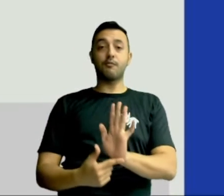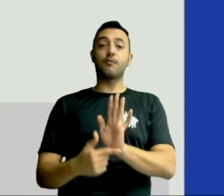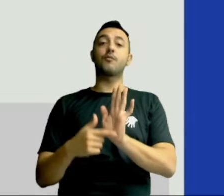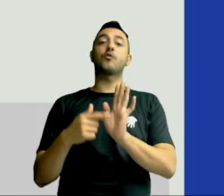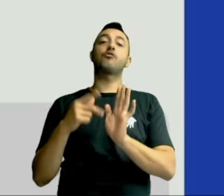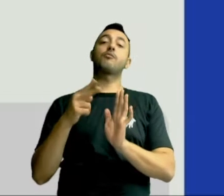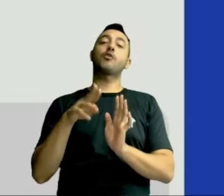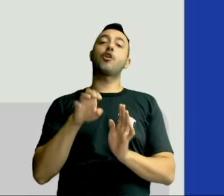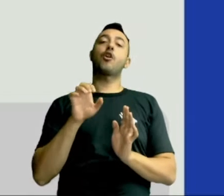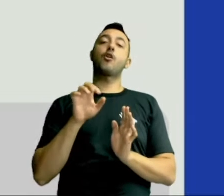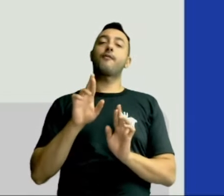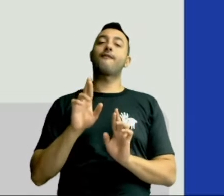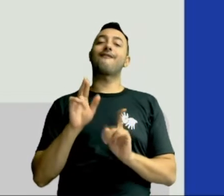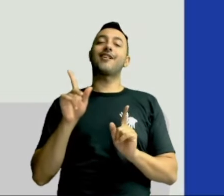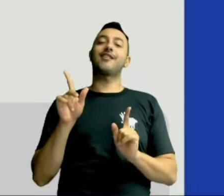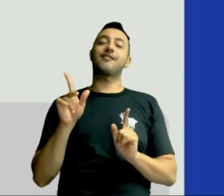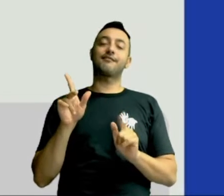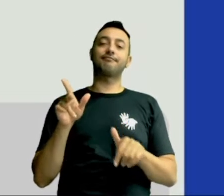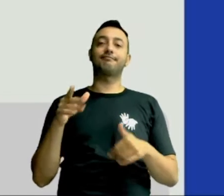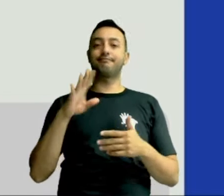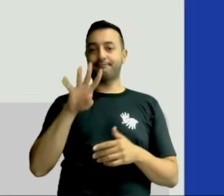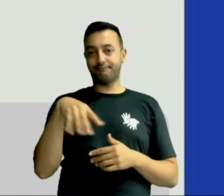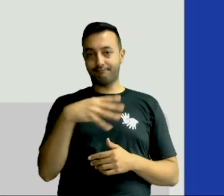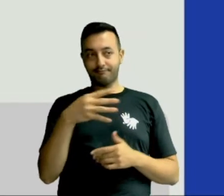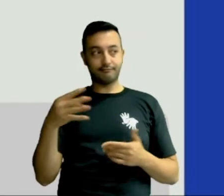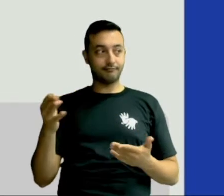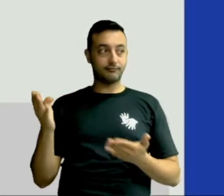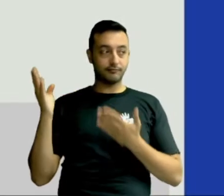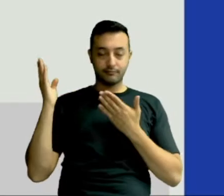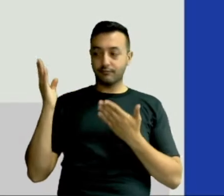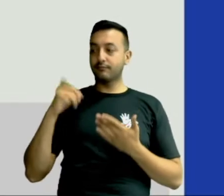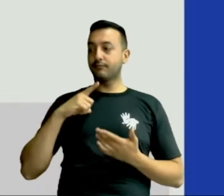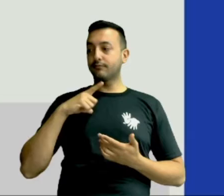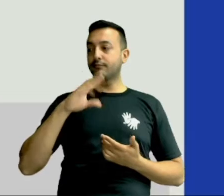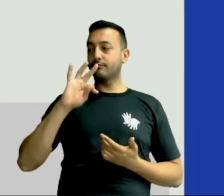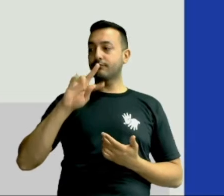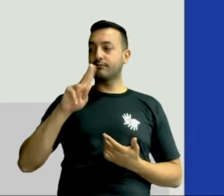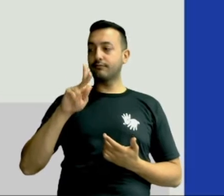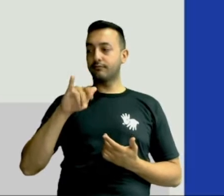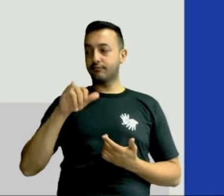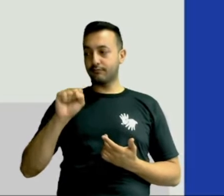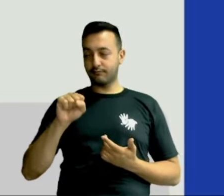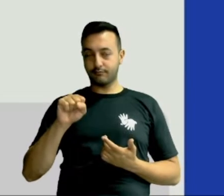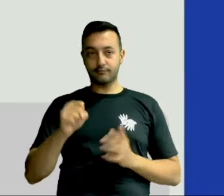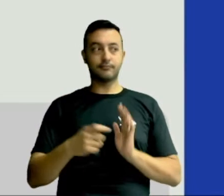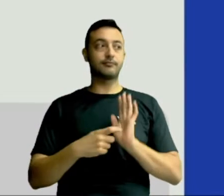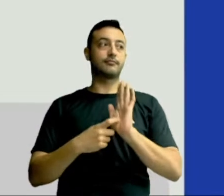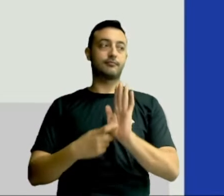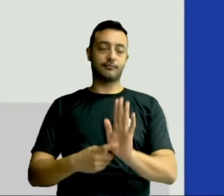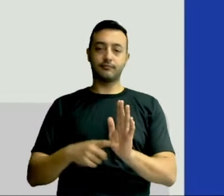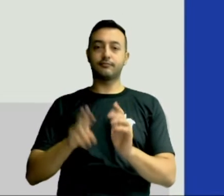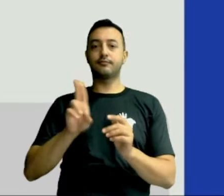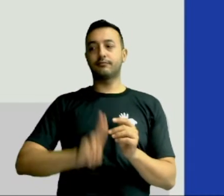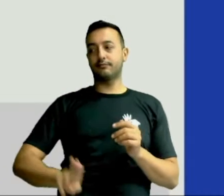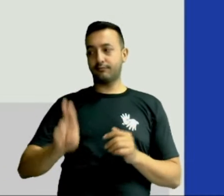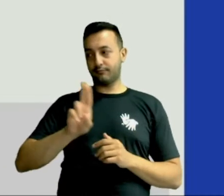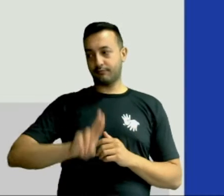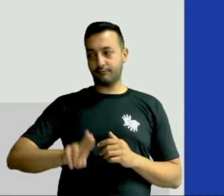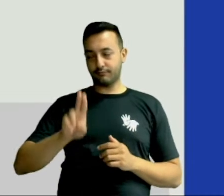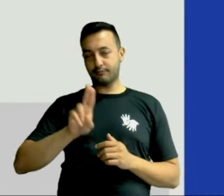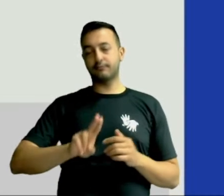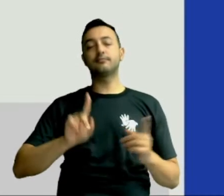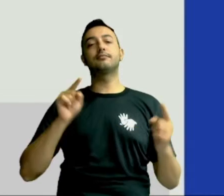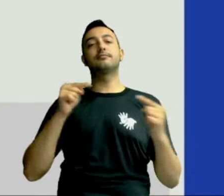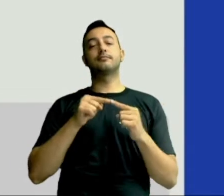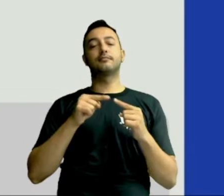ser a outra Ok então na tabela temos é o diz que é o nome da música ativo utilizado